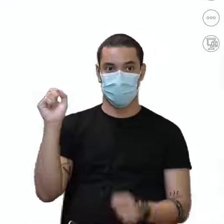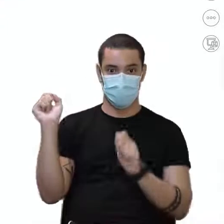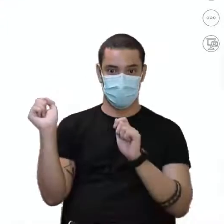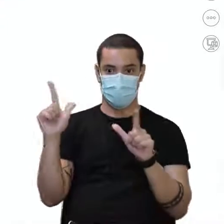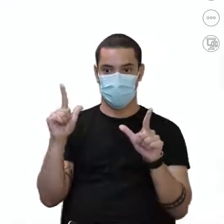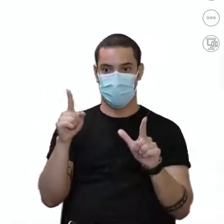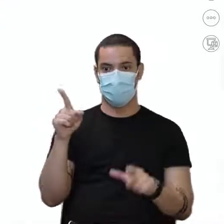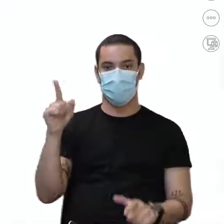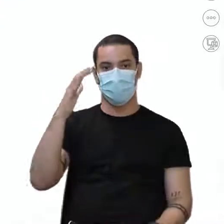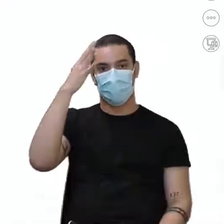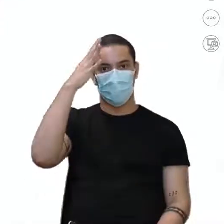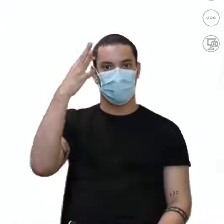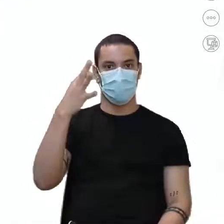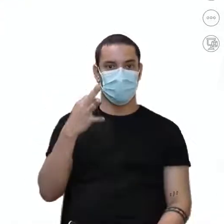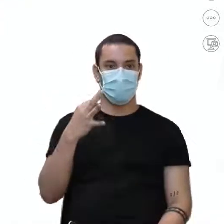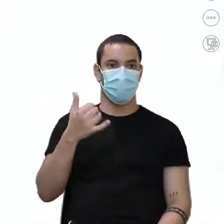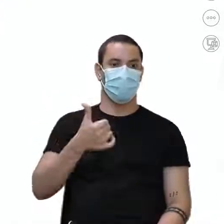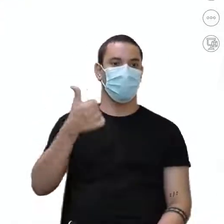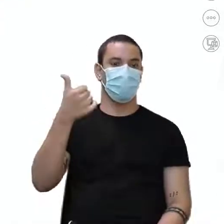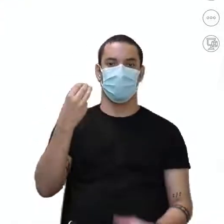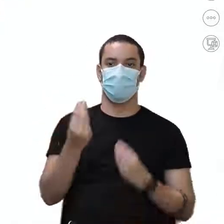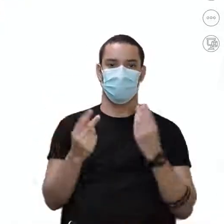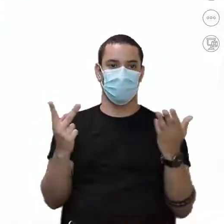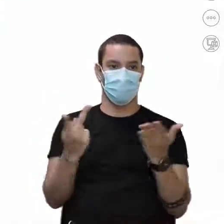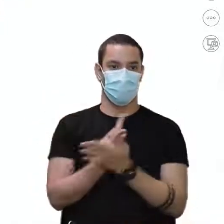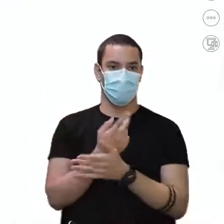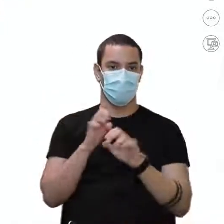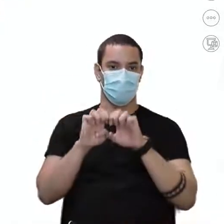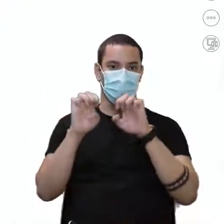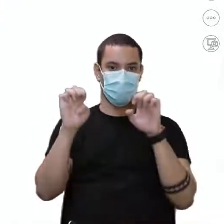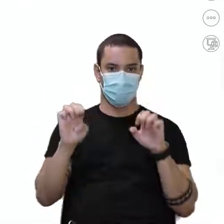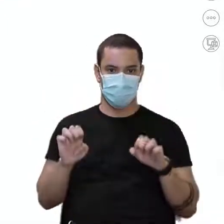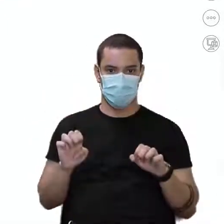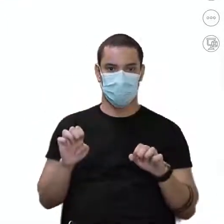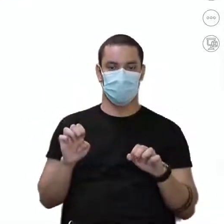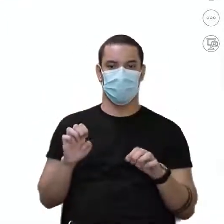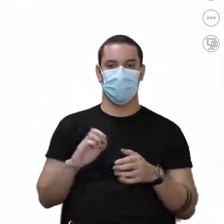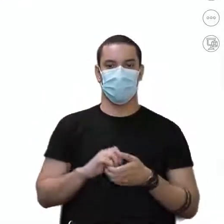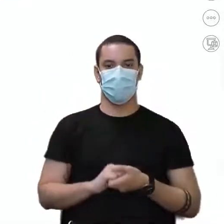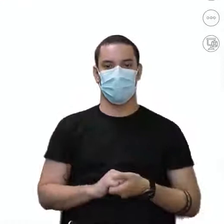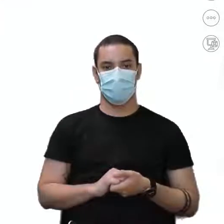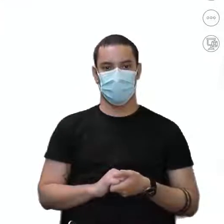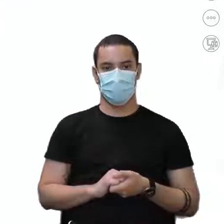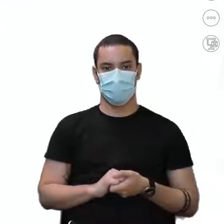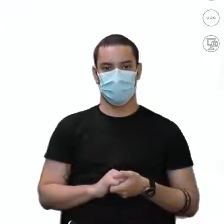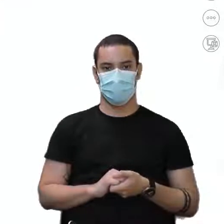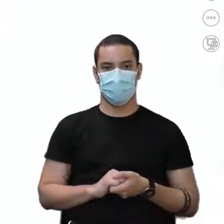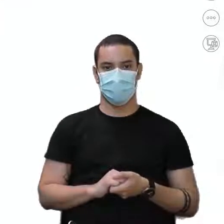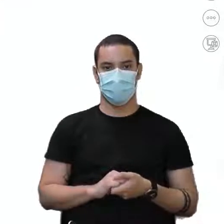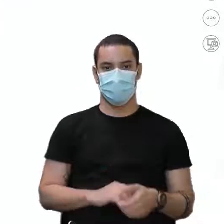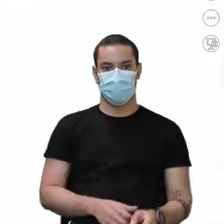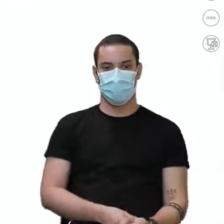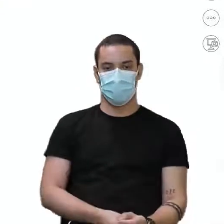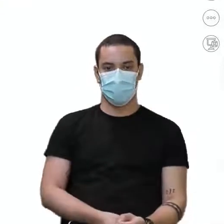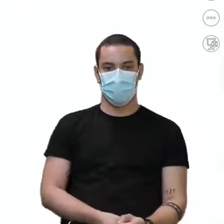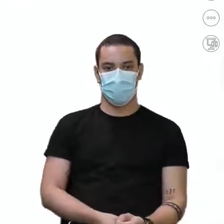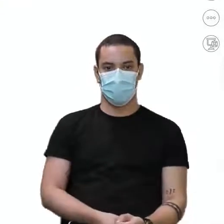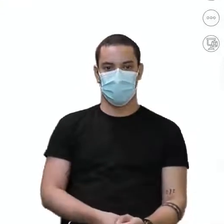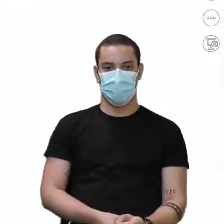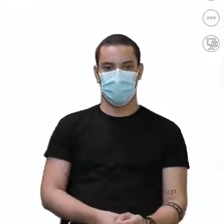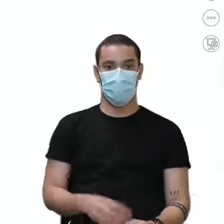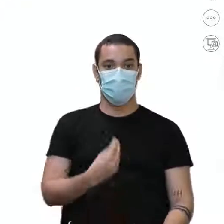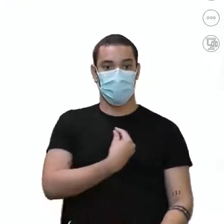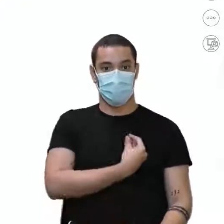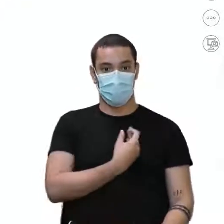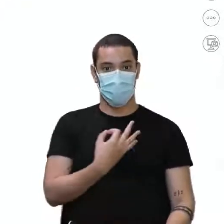gente vai entender primeiro a questão da estrutura do tempo presente perfeito contínuos, que vai ser como? O present